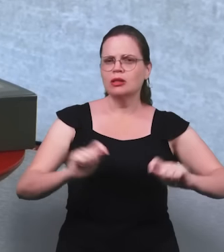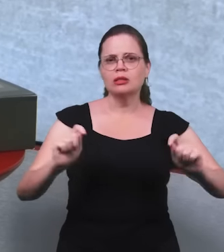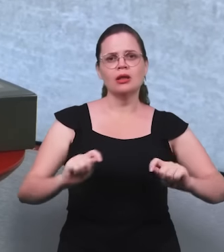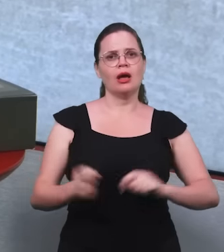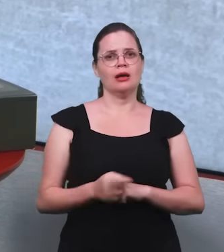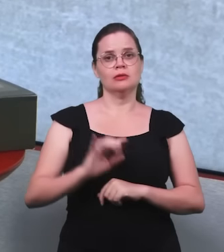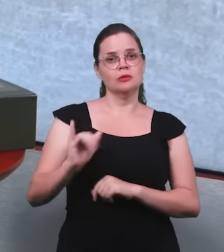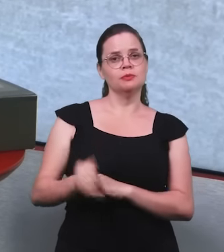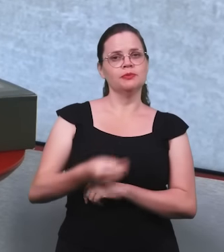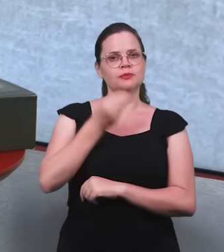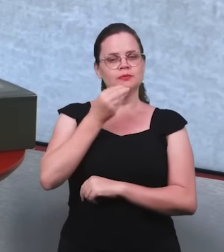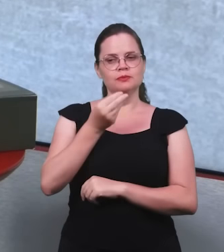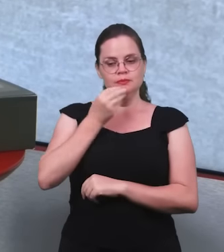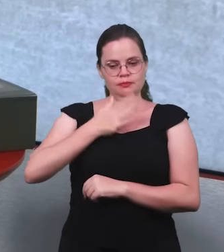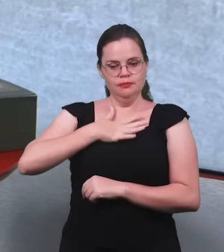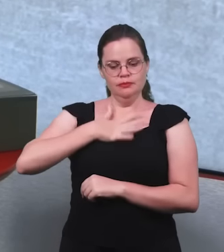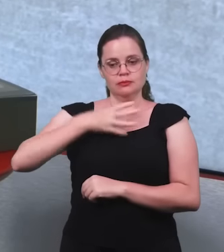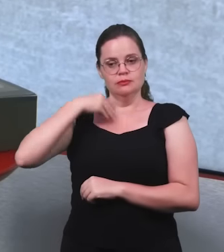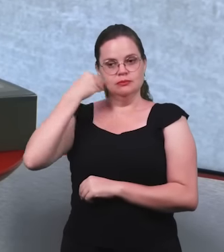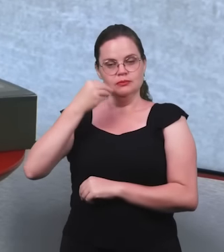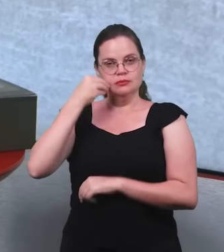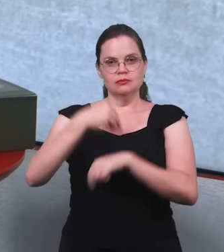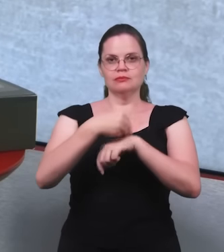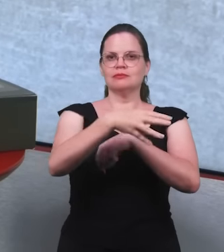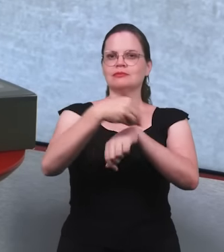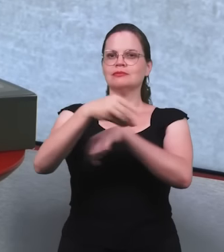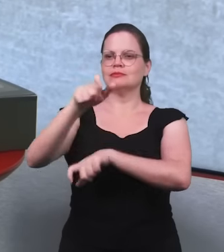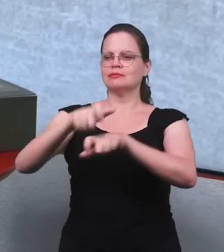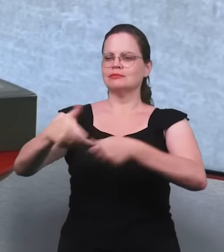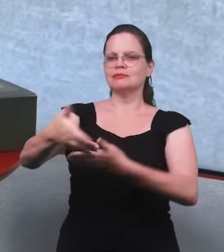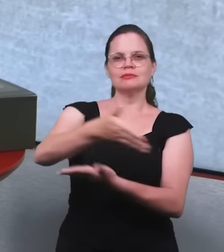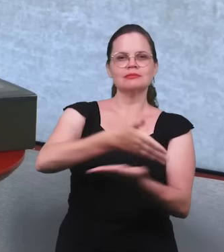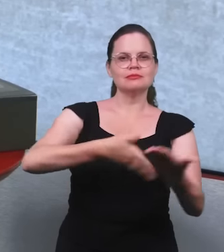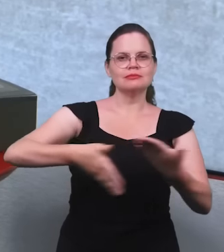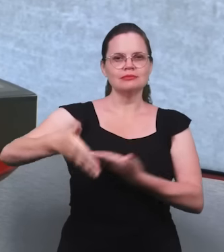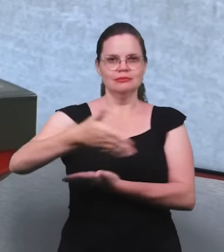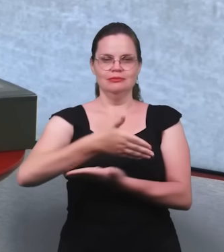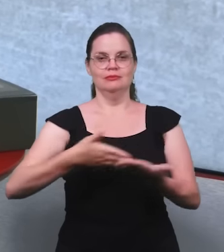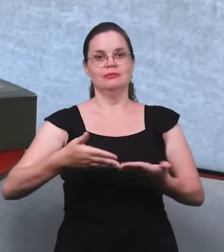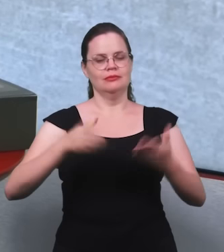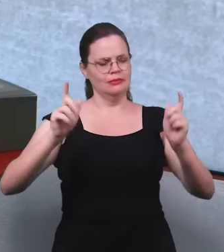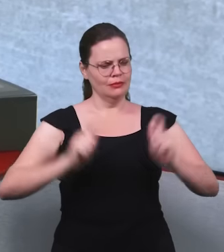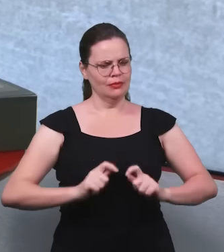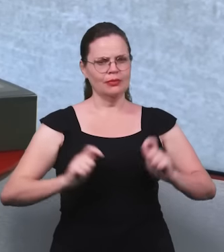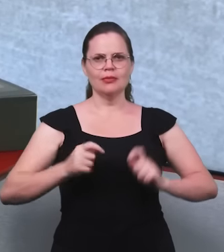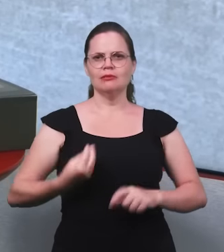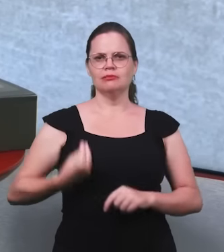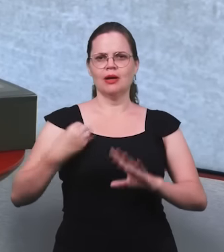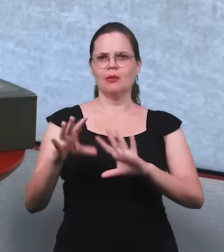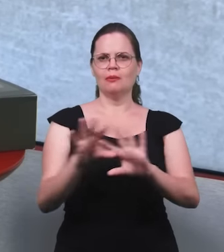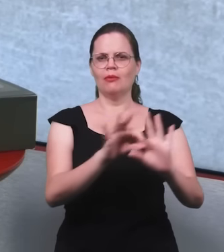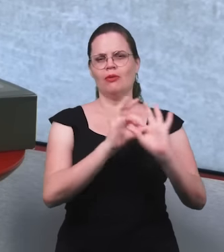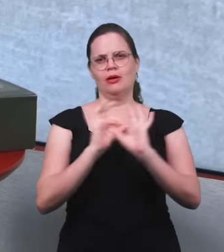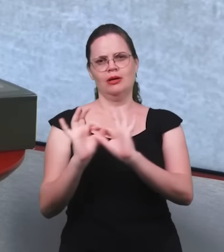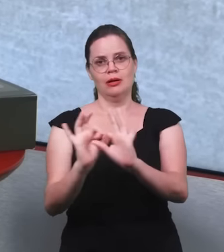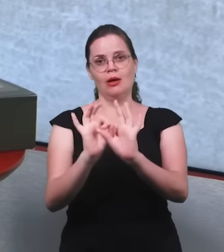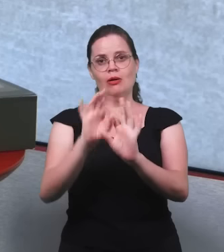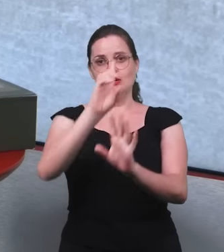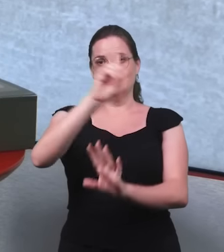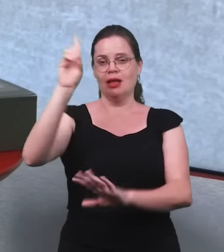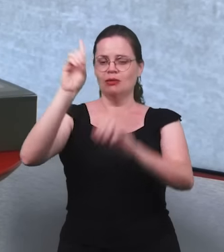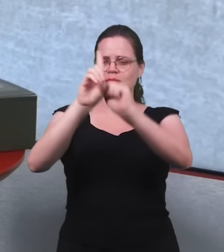oportunidade de compartilhar suas experiências com as outras pessoas ali e desfrutar naturalmente das bênçãos de